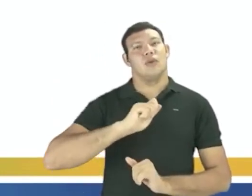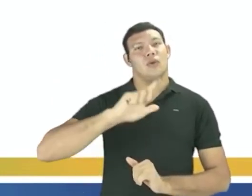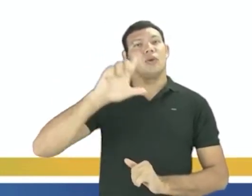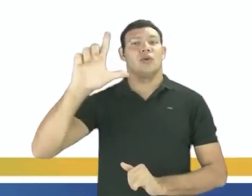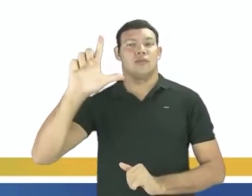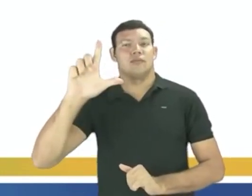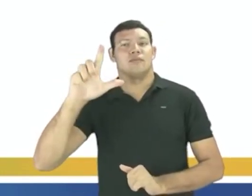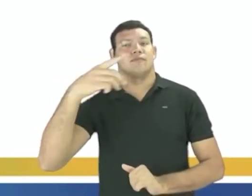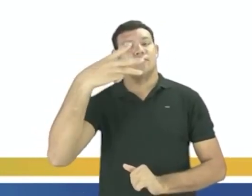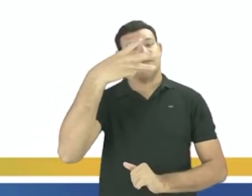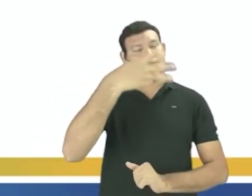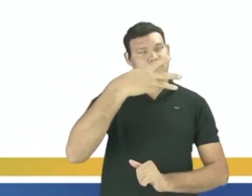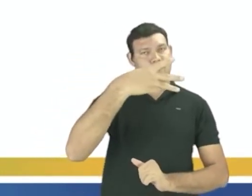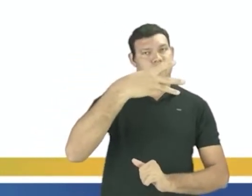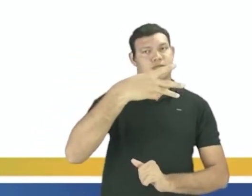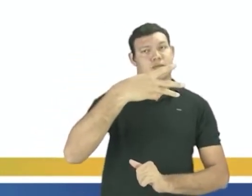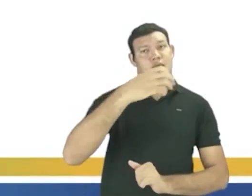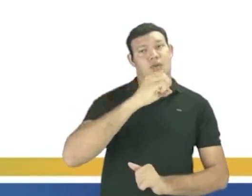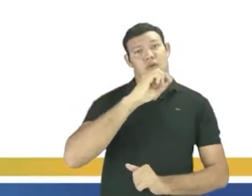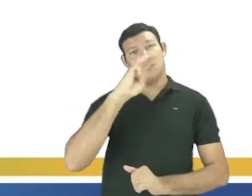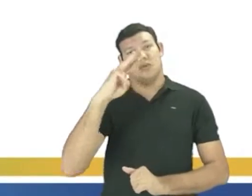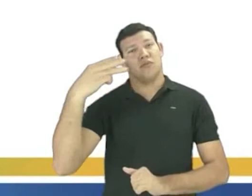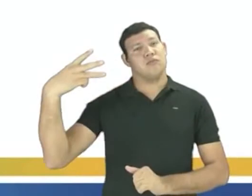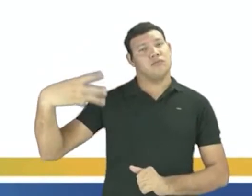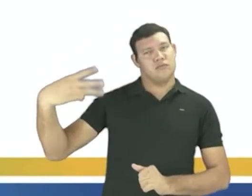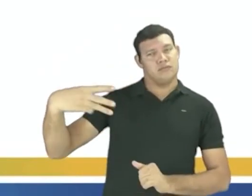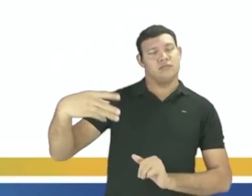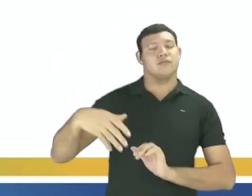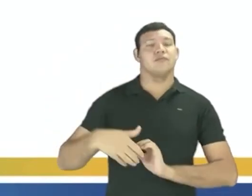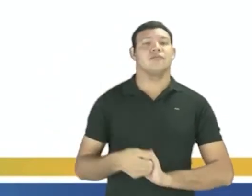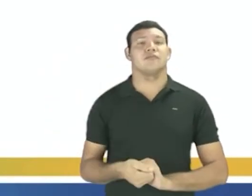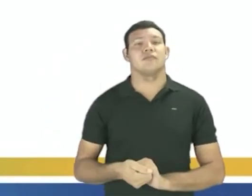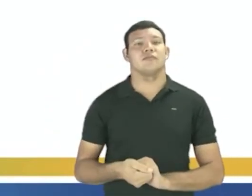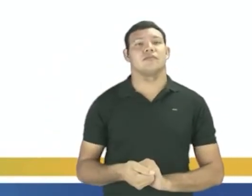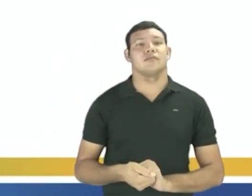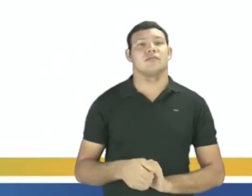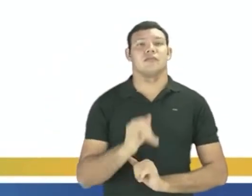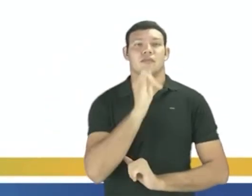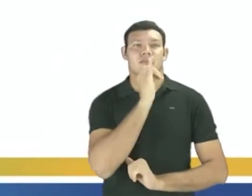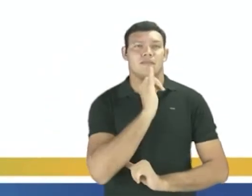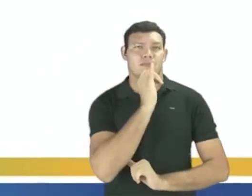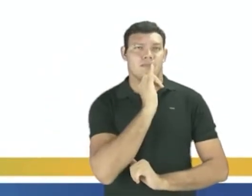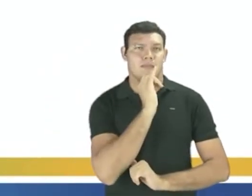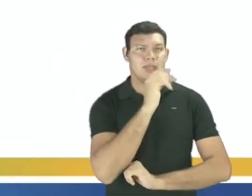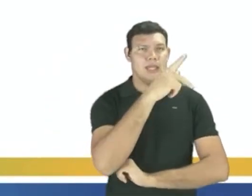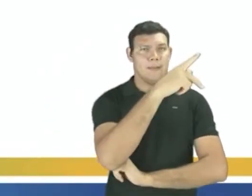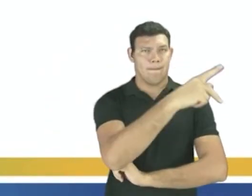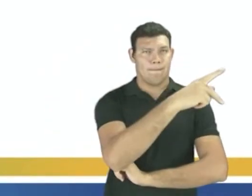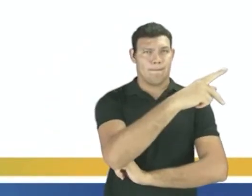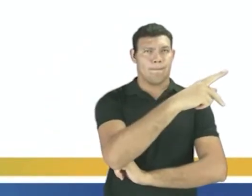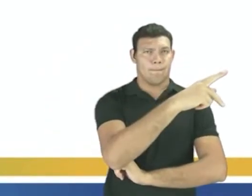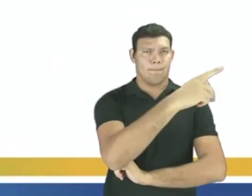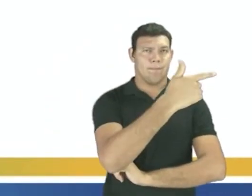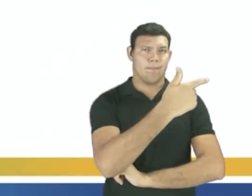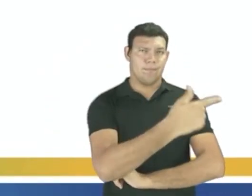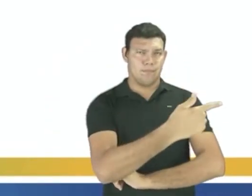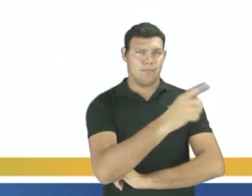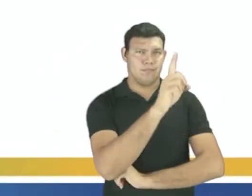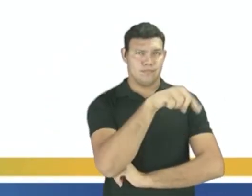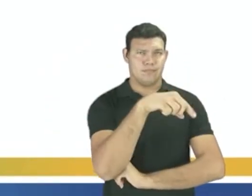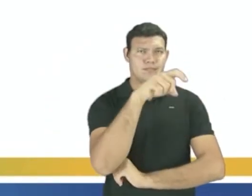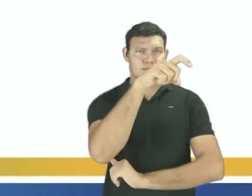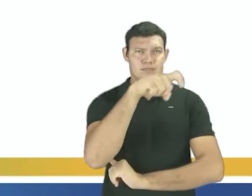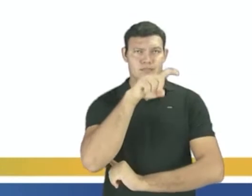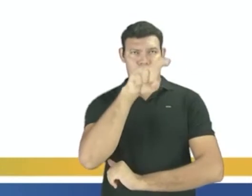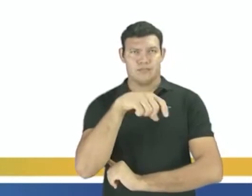ou terceiro grau, certo? Um outro exemplo é quando aparecer essa nomenclatura de P2